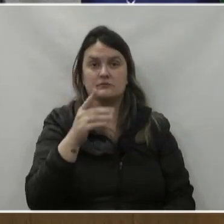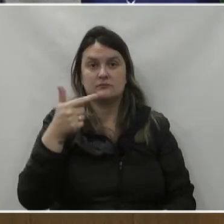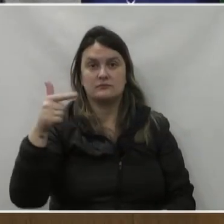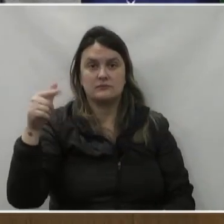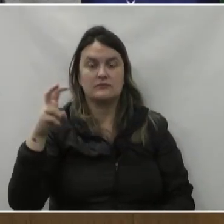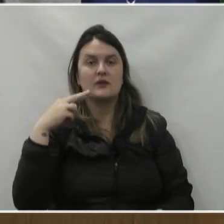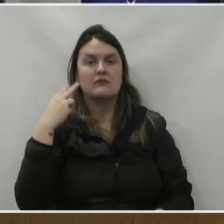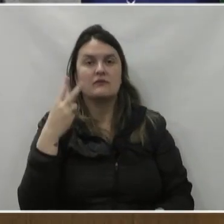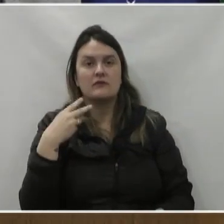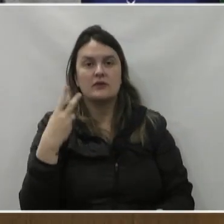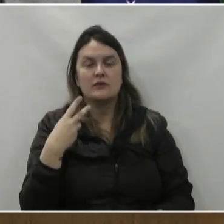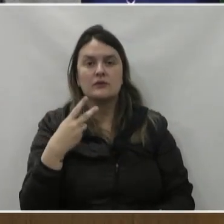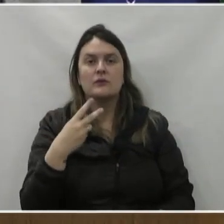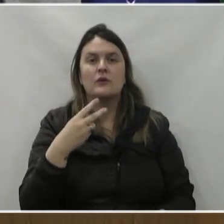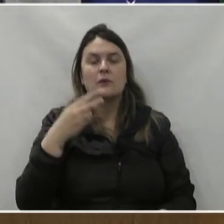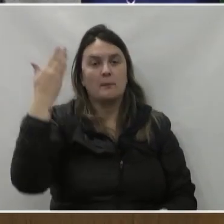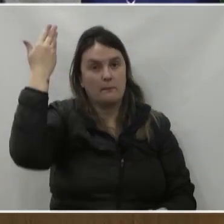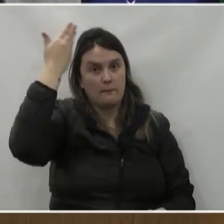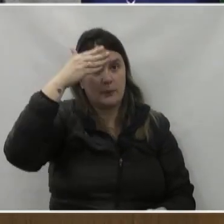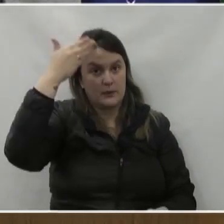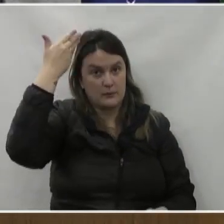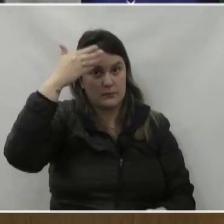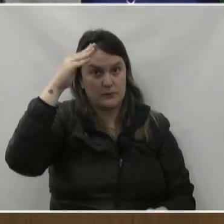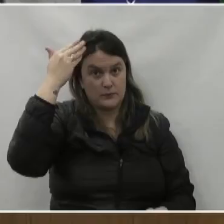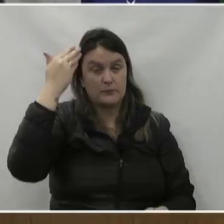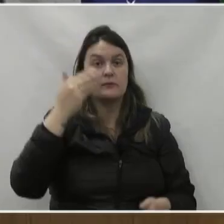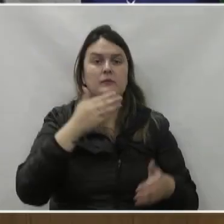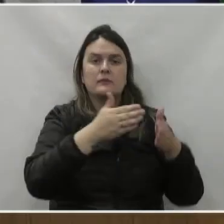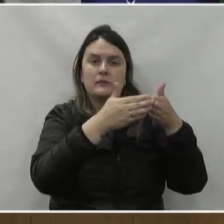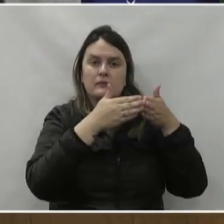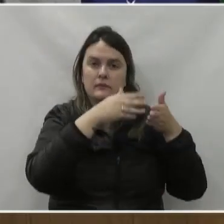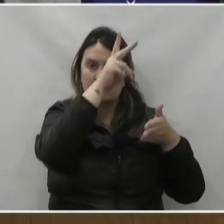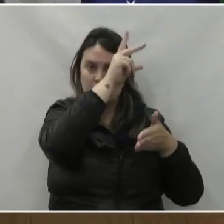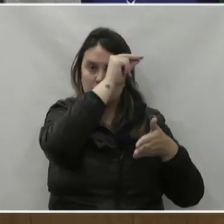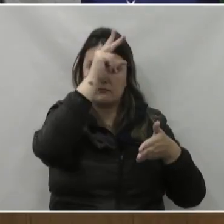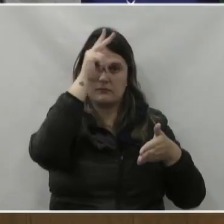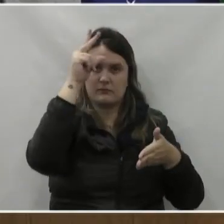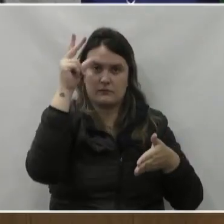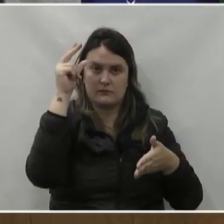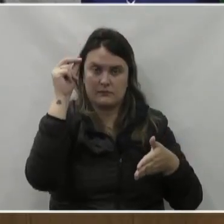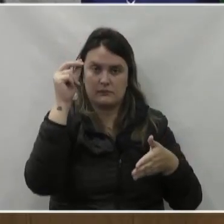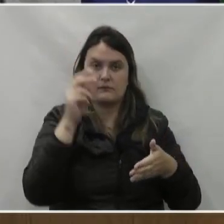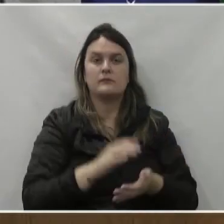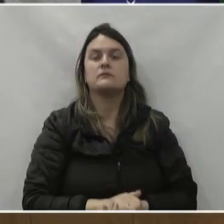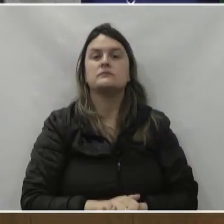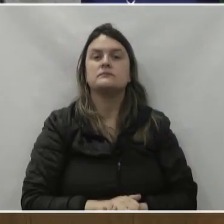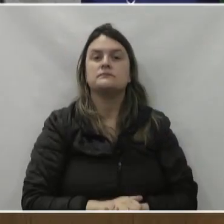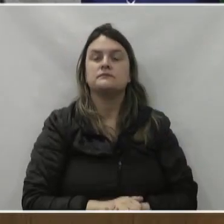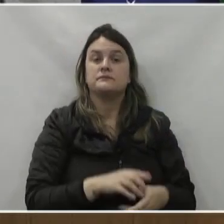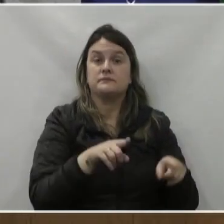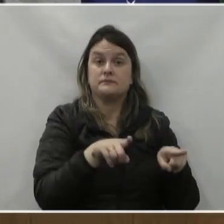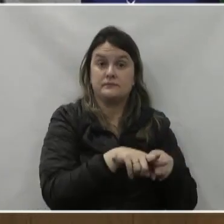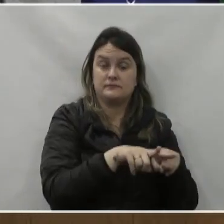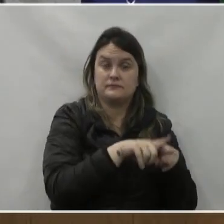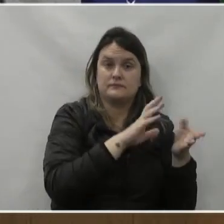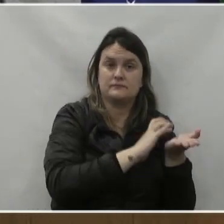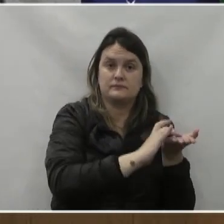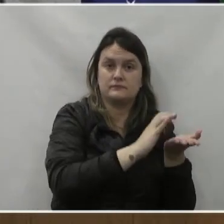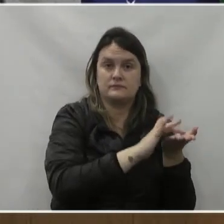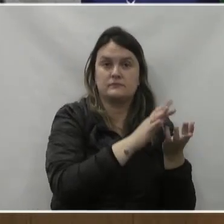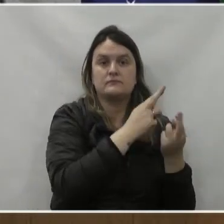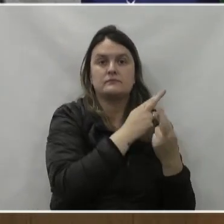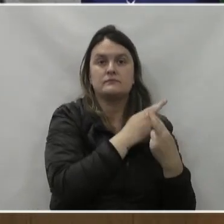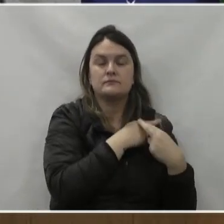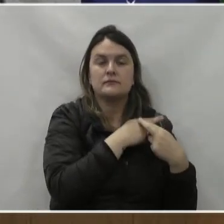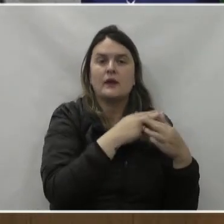413/2025 do vereador Valdir Luiz Cortellini ao Poder Executivo Municipal, por meio da secretaria